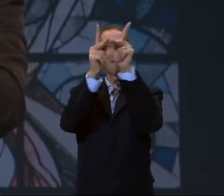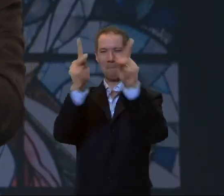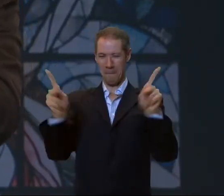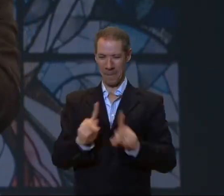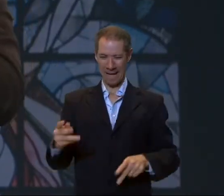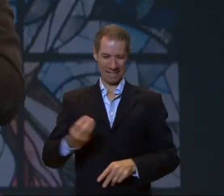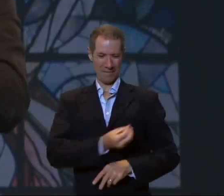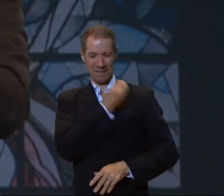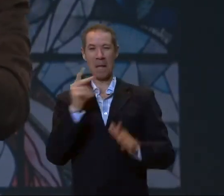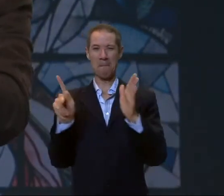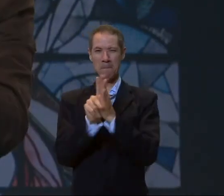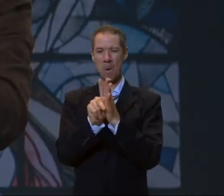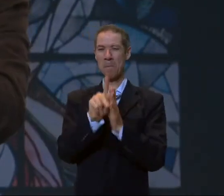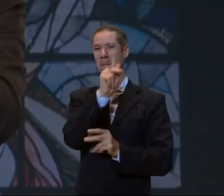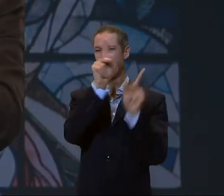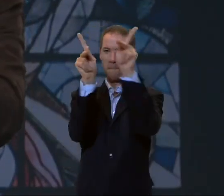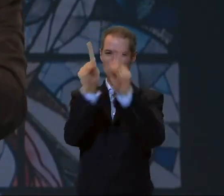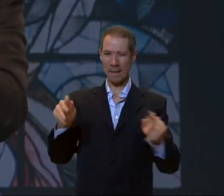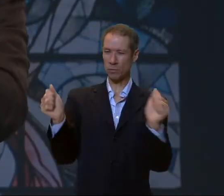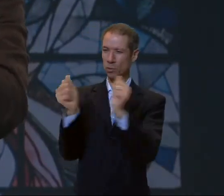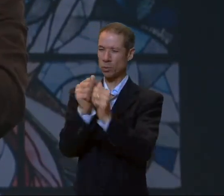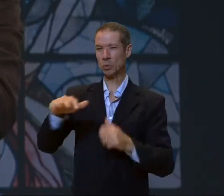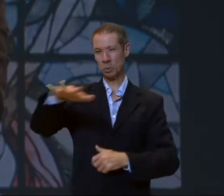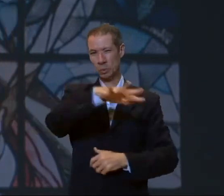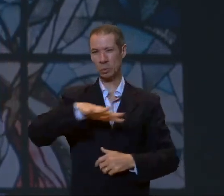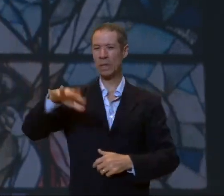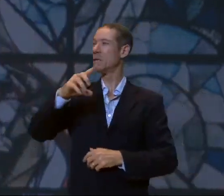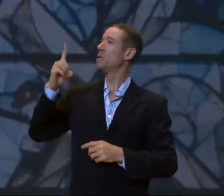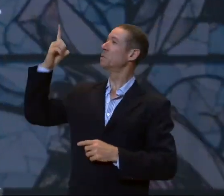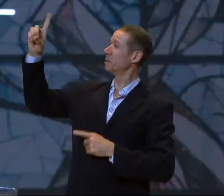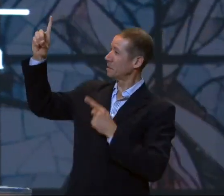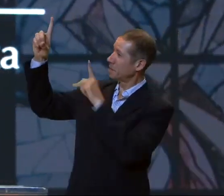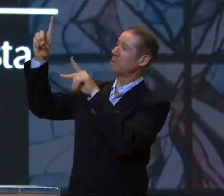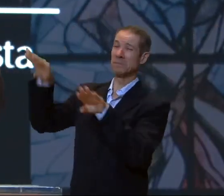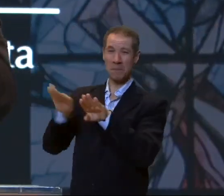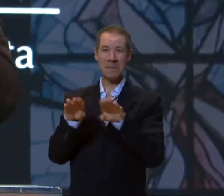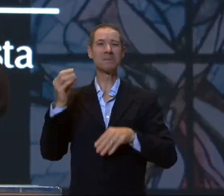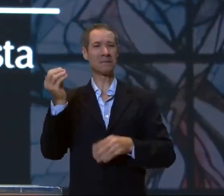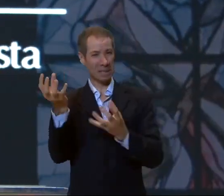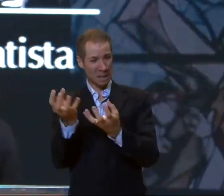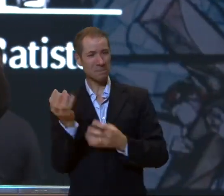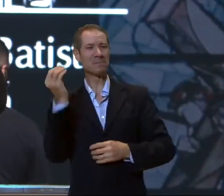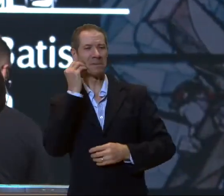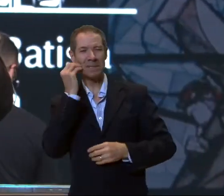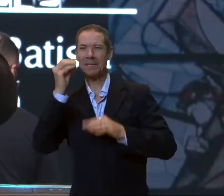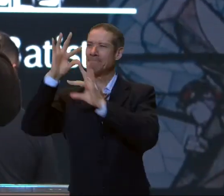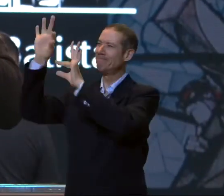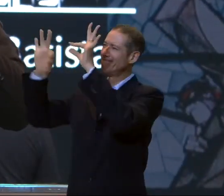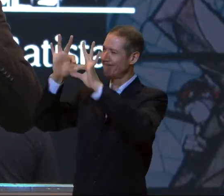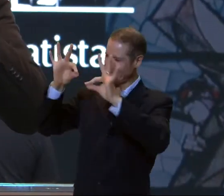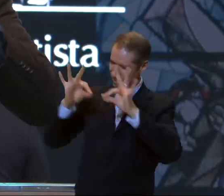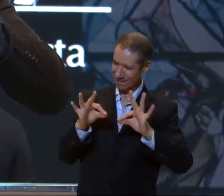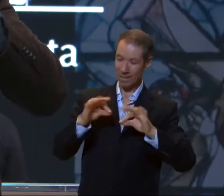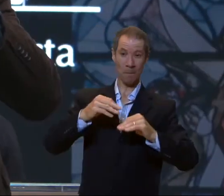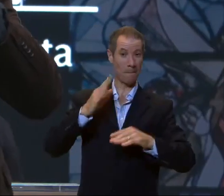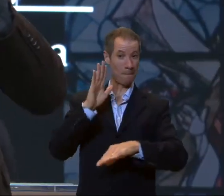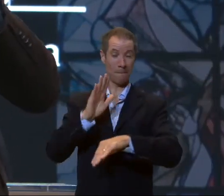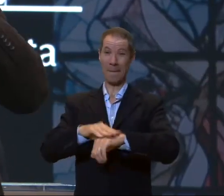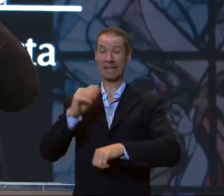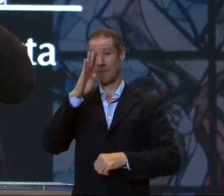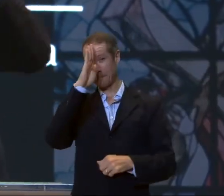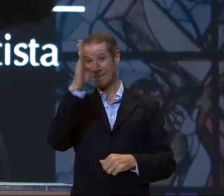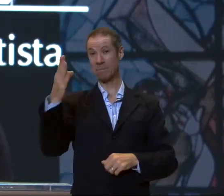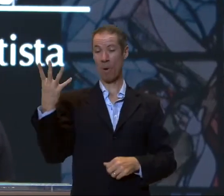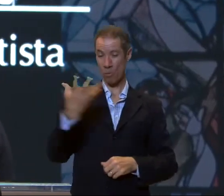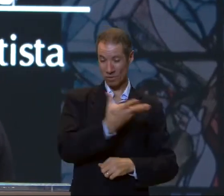consigo mesmo, paz com os outros, paz com Deus, que quer experimentar esse presente de Deus maior, que é a